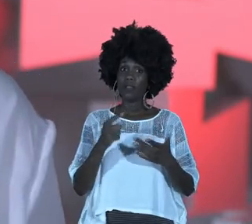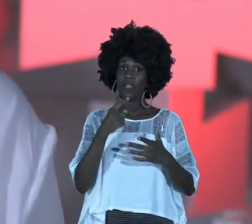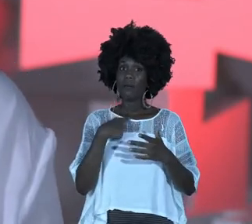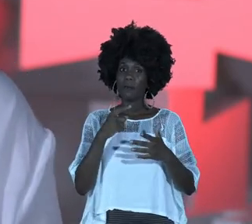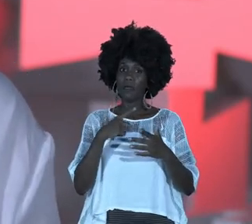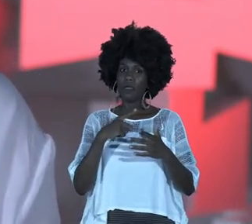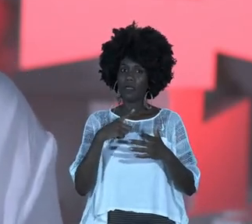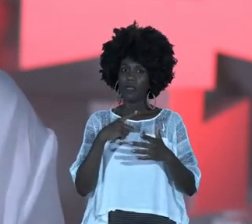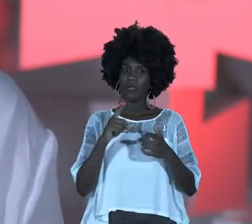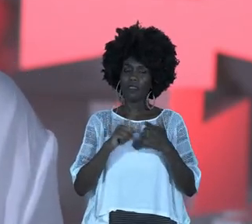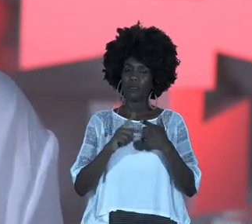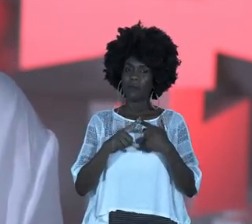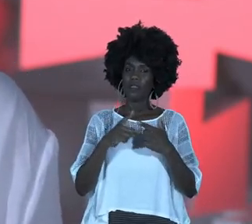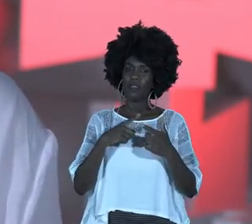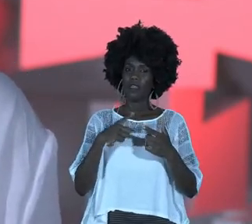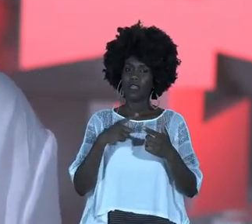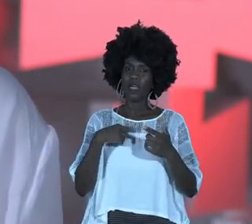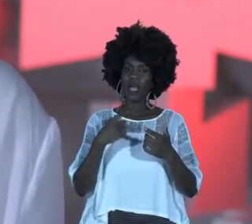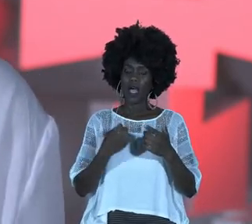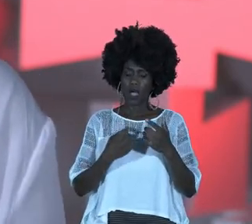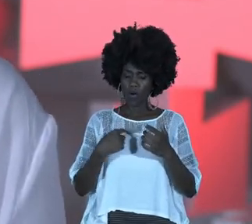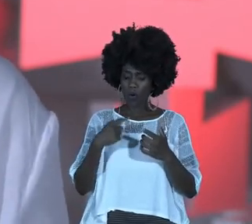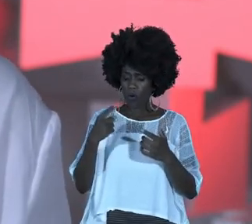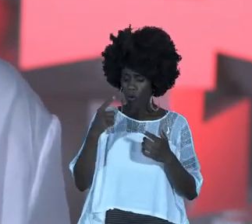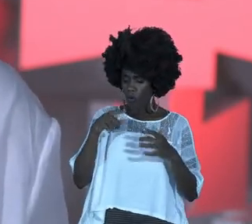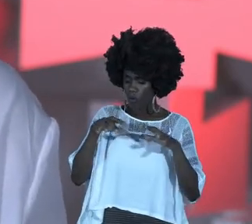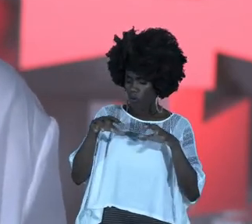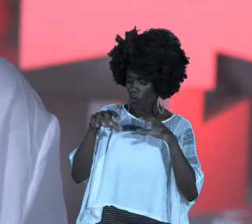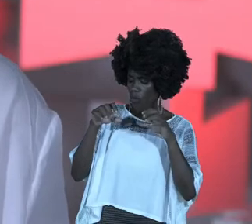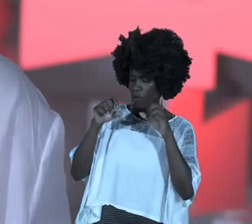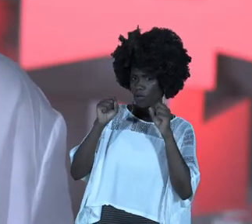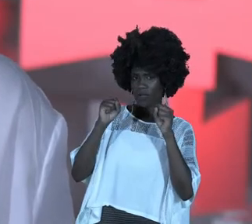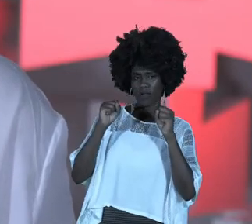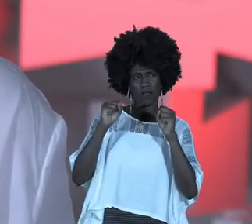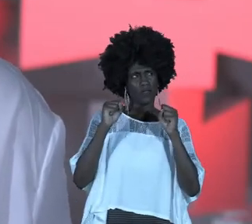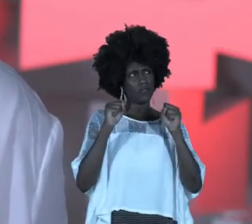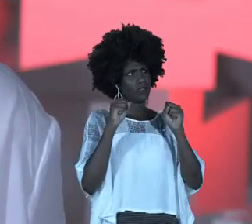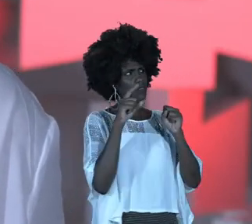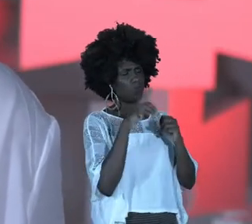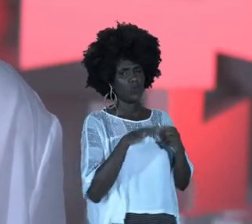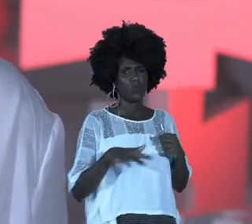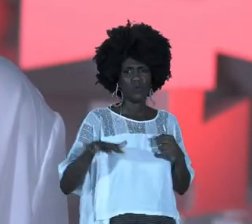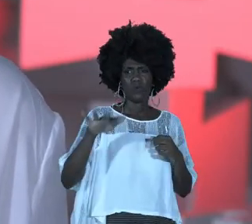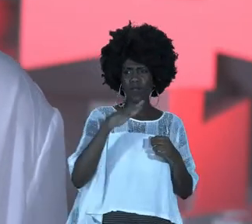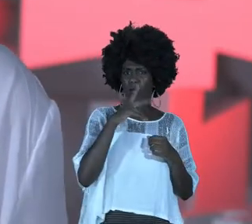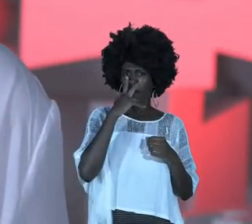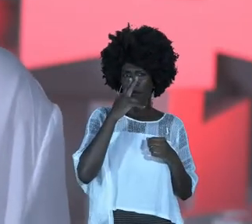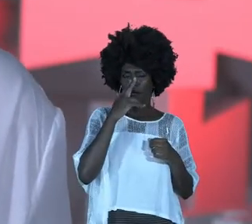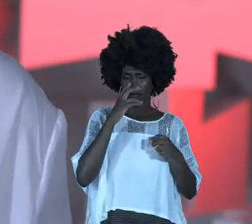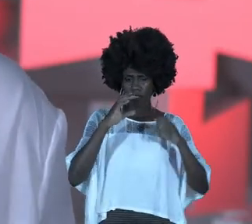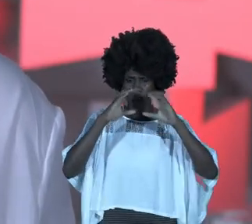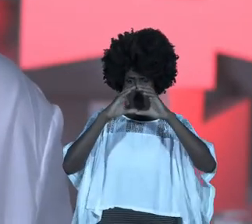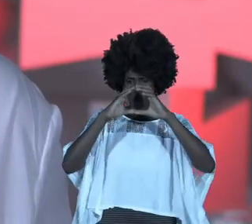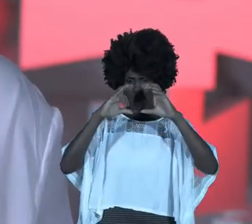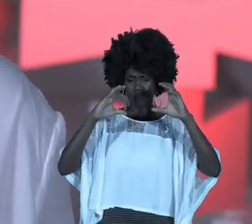provocação sensorial de estar na sala escura e de ter a sensação de que existe realmente um